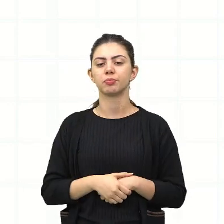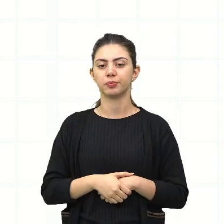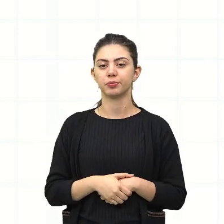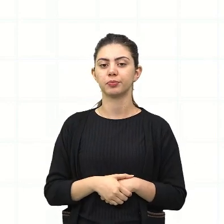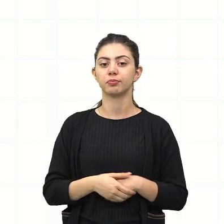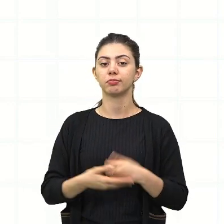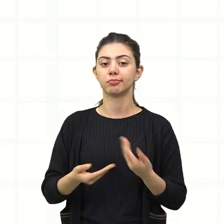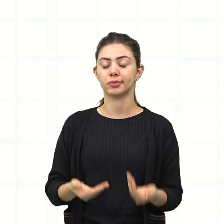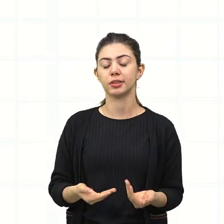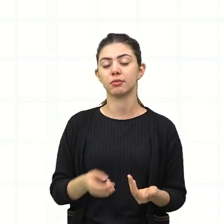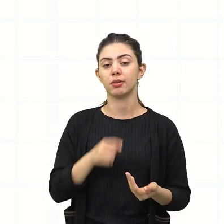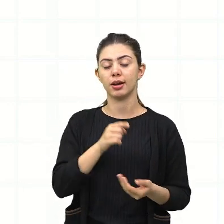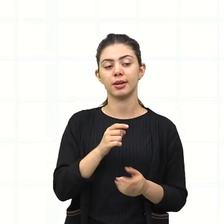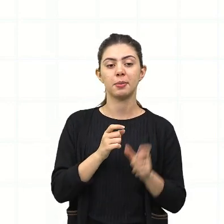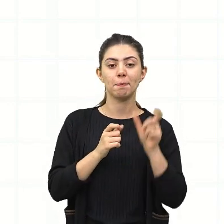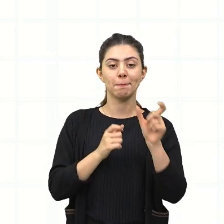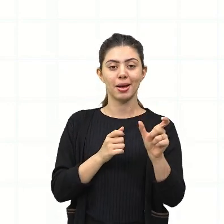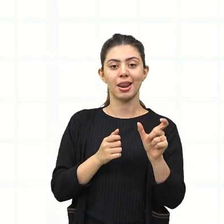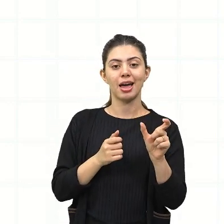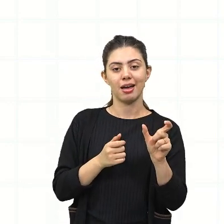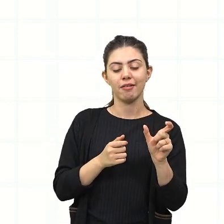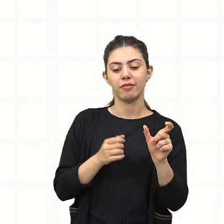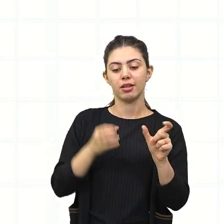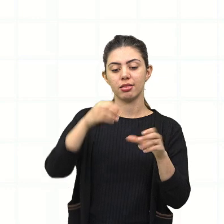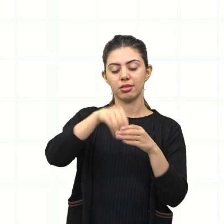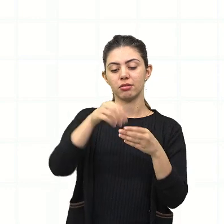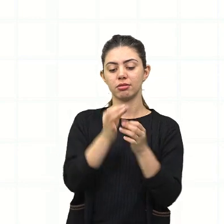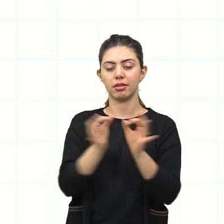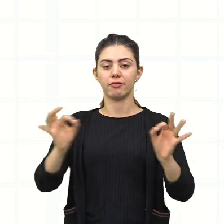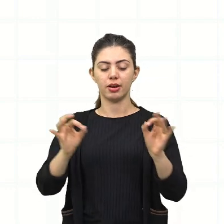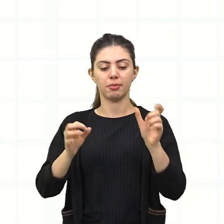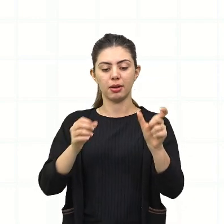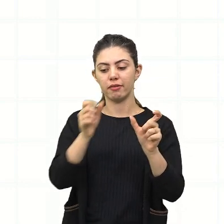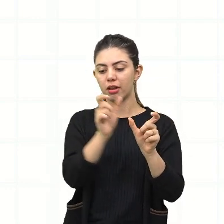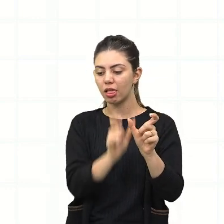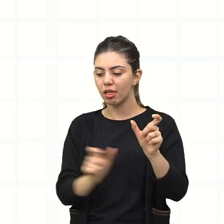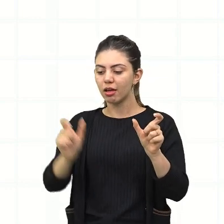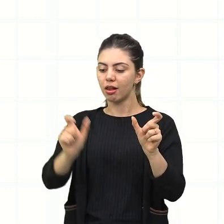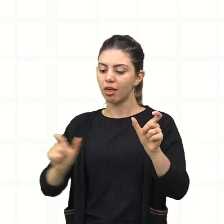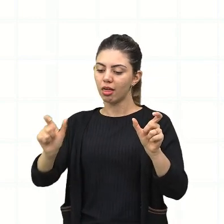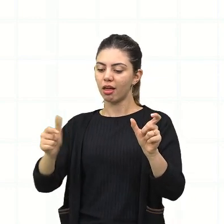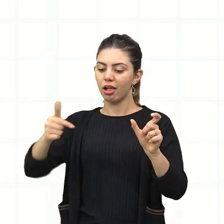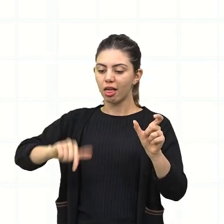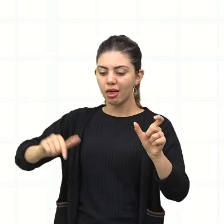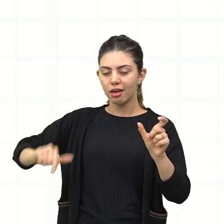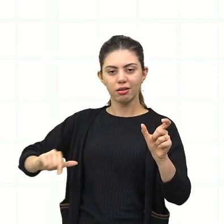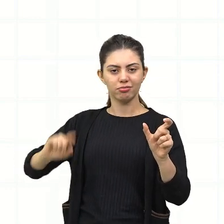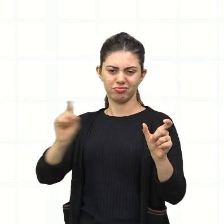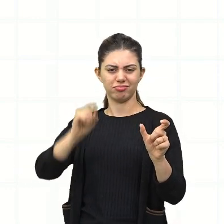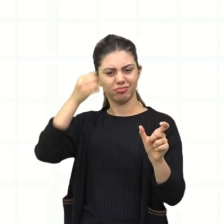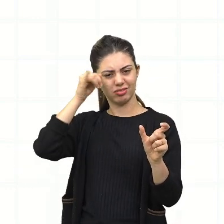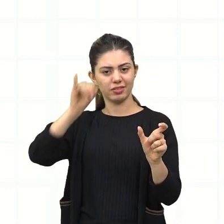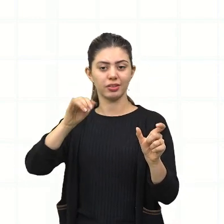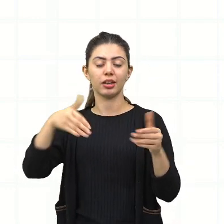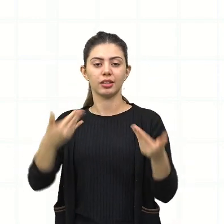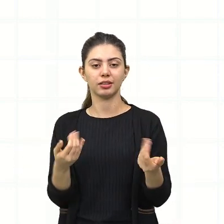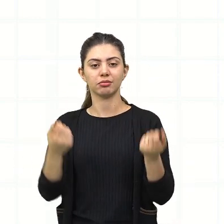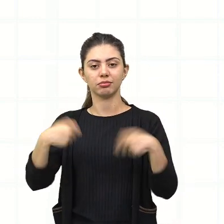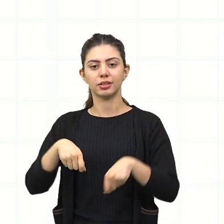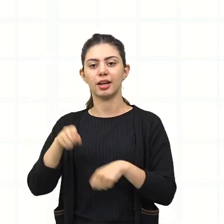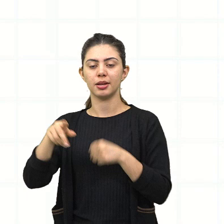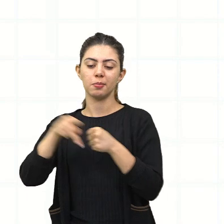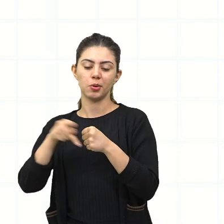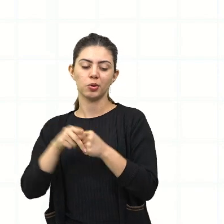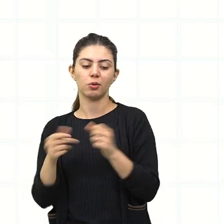a repetição de palavras na mesma frase. Então, eu não quero repetir a palavra, não quero transformar um texto